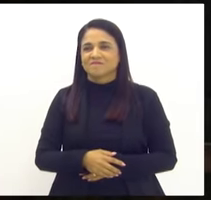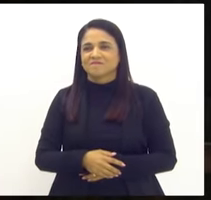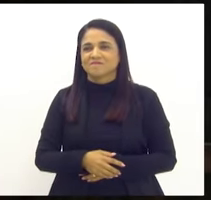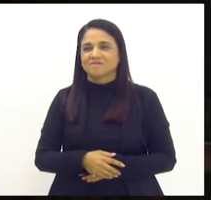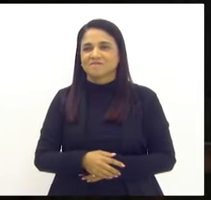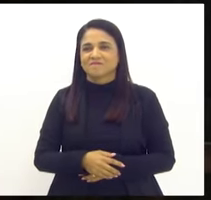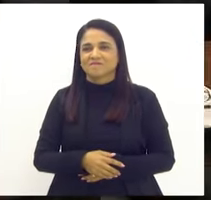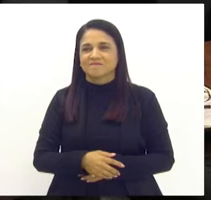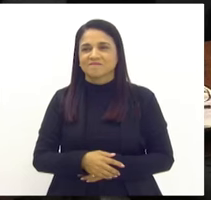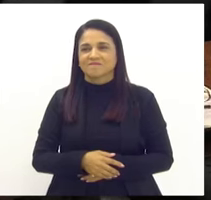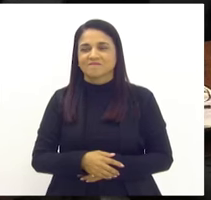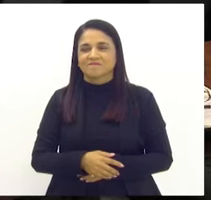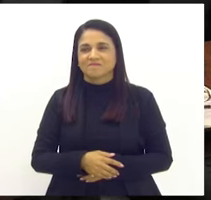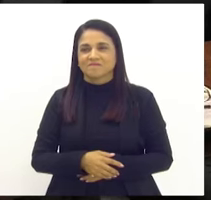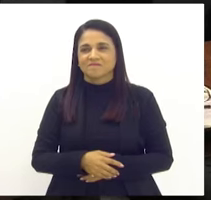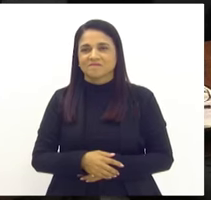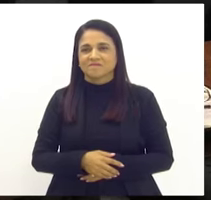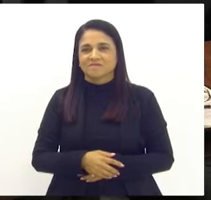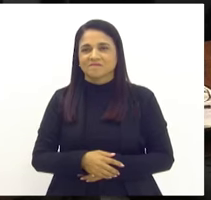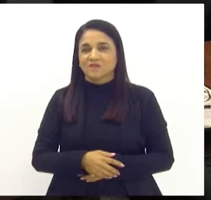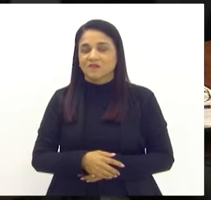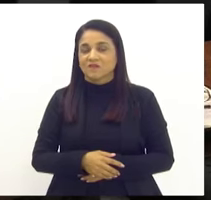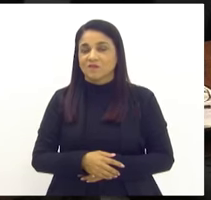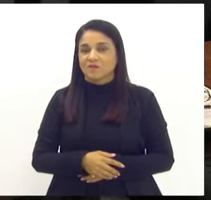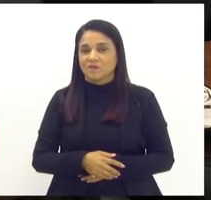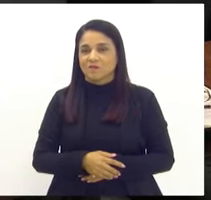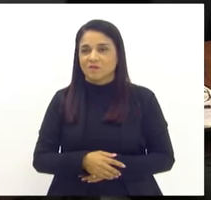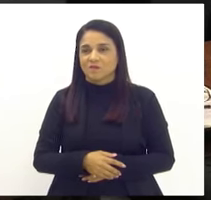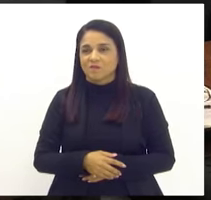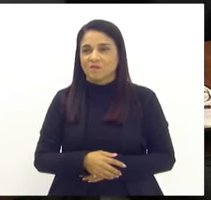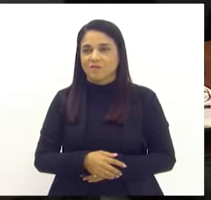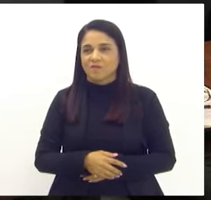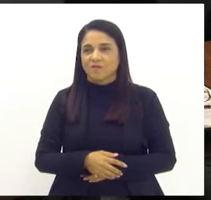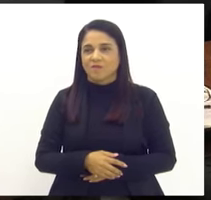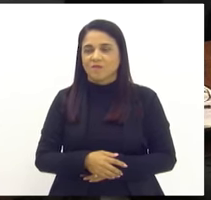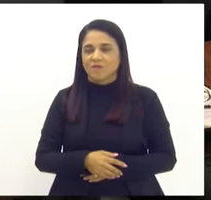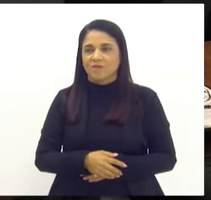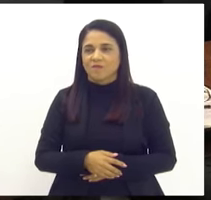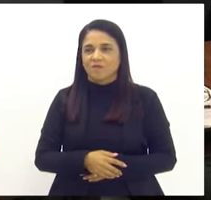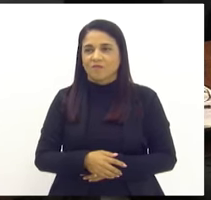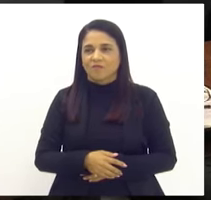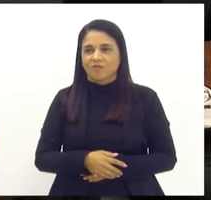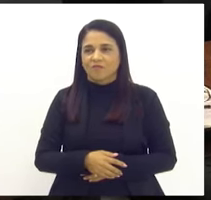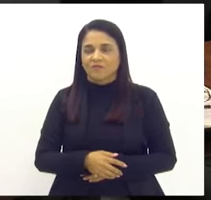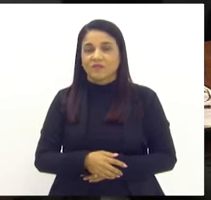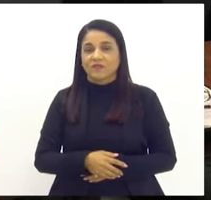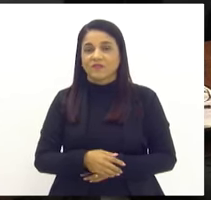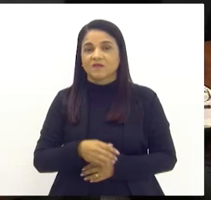segir tá saindo o microfone teu não Renato